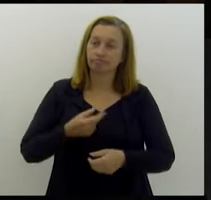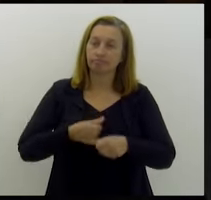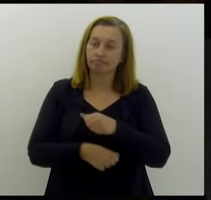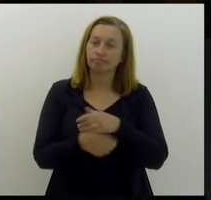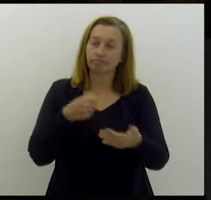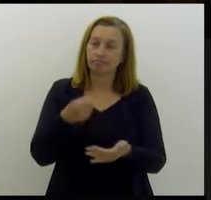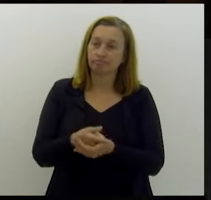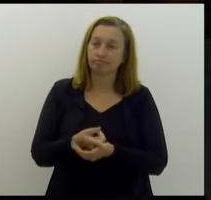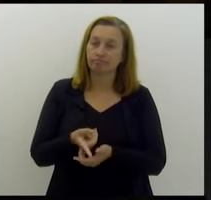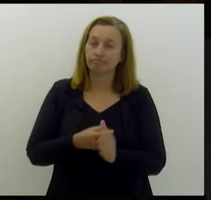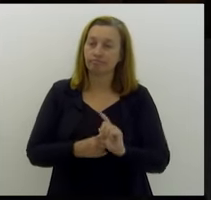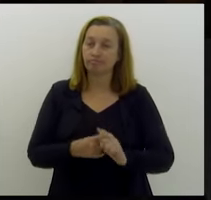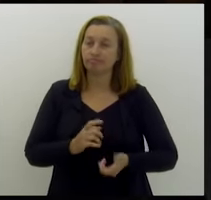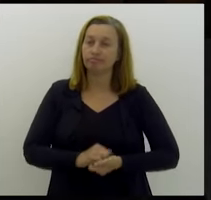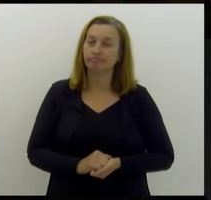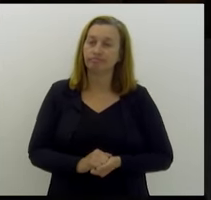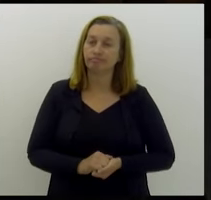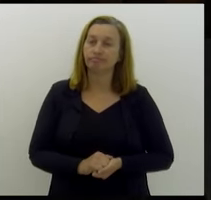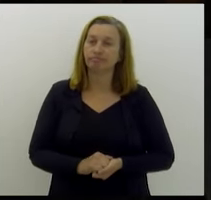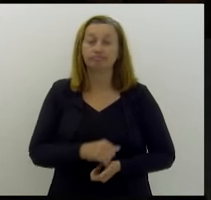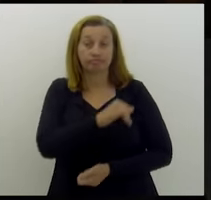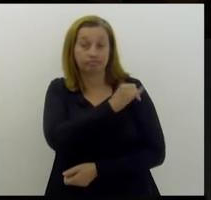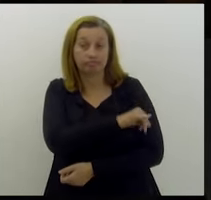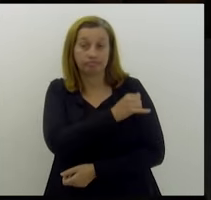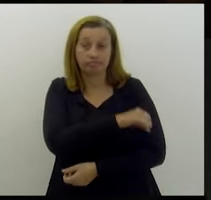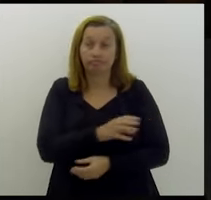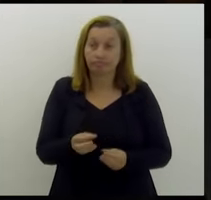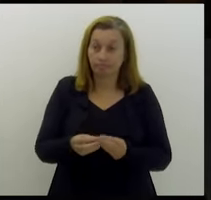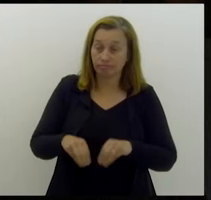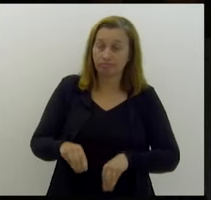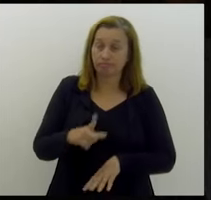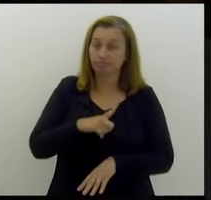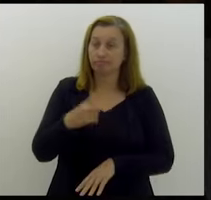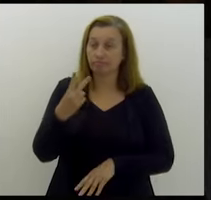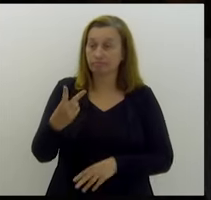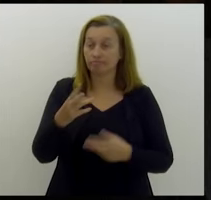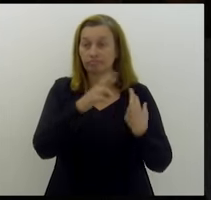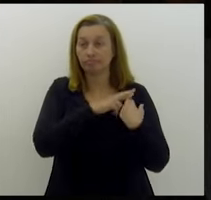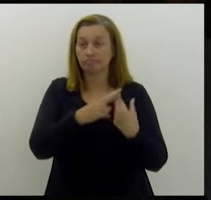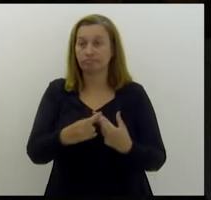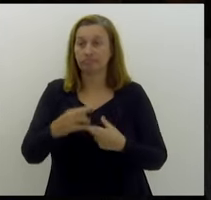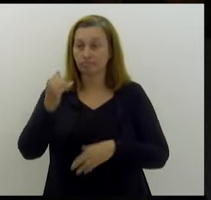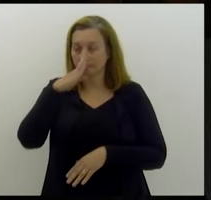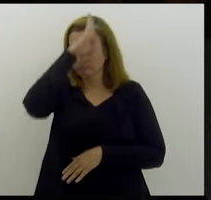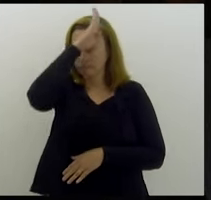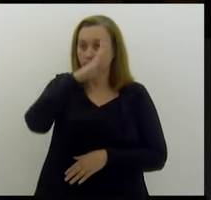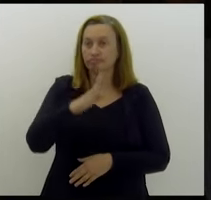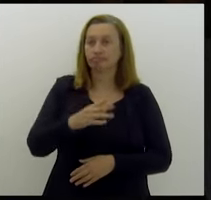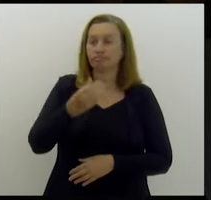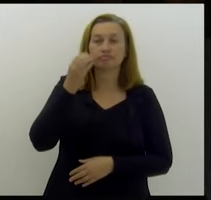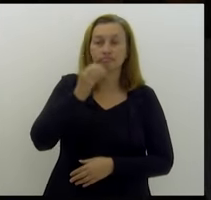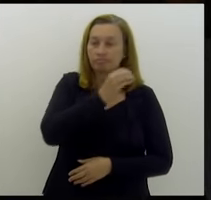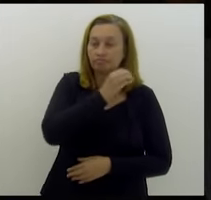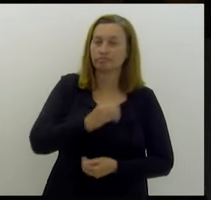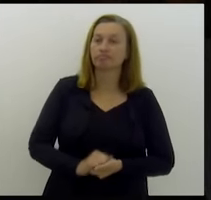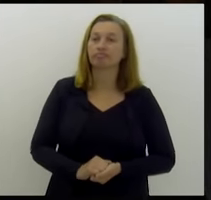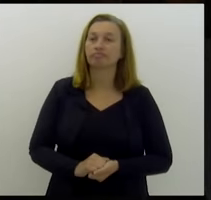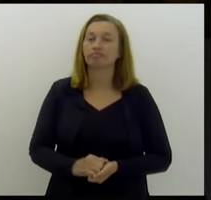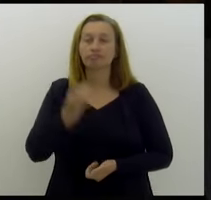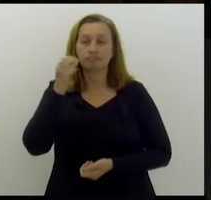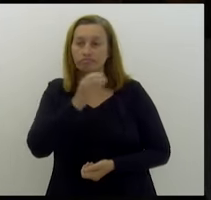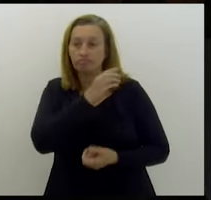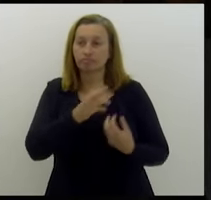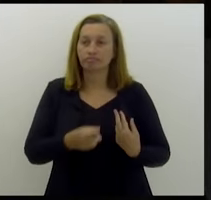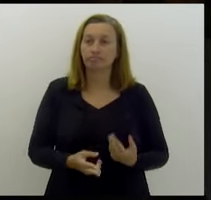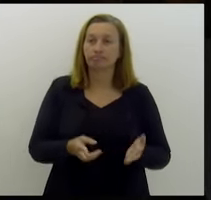dívida Então hoje se o Rio de Janeiro tá quebrado tem dois responsáveis Jair bolsonaro e Cláudio Castro Cláudio Castro que assuma